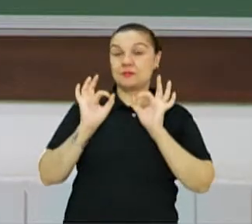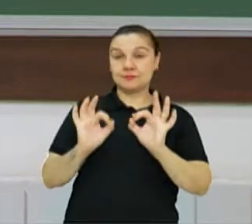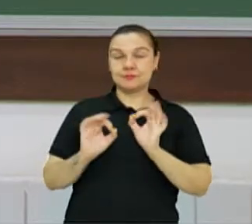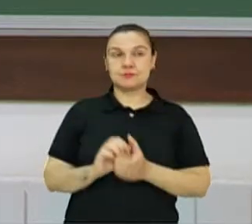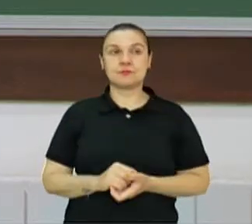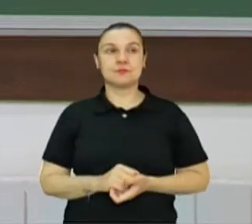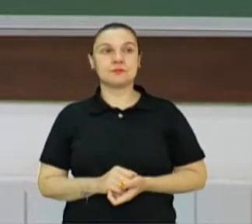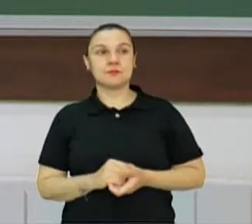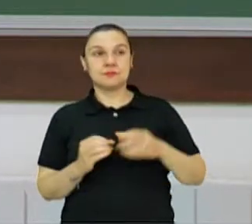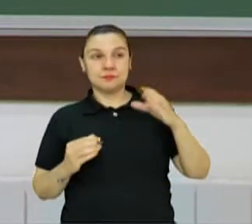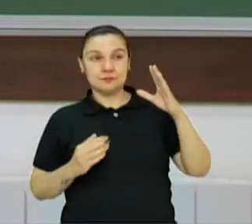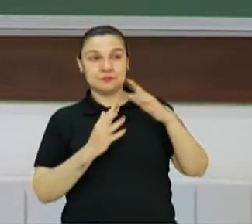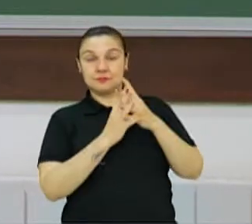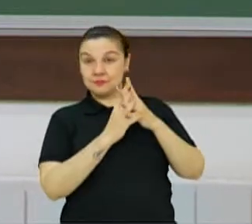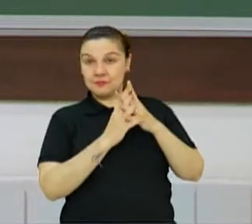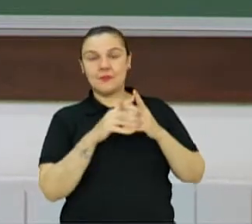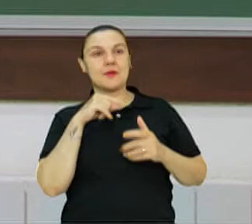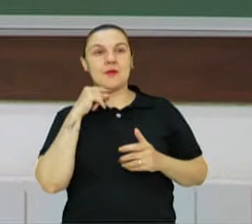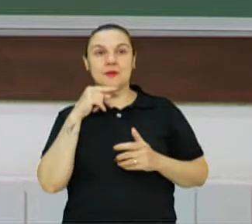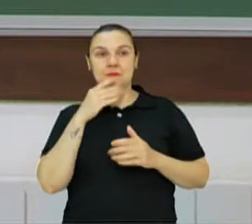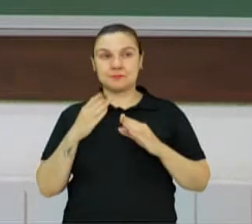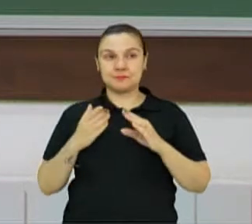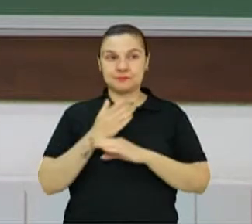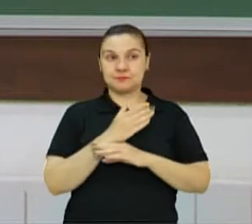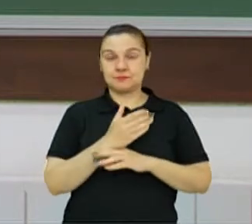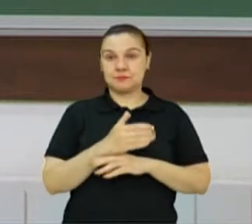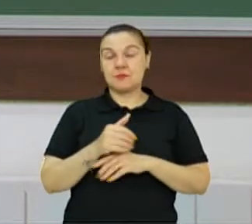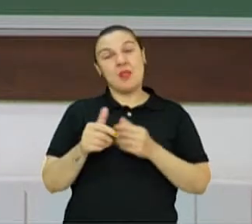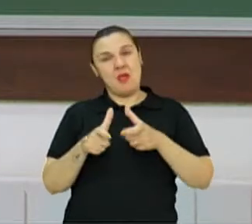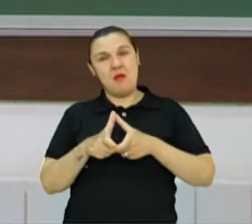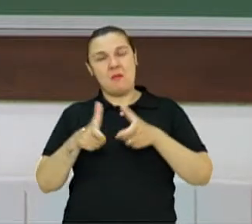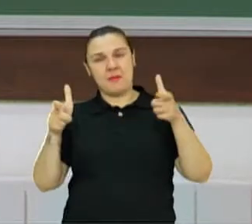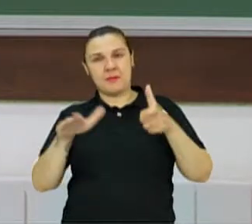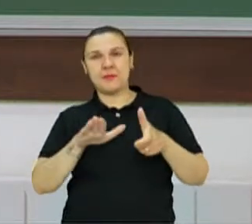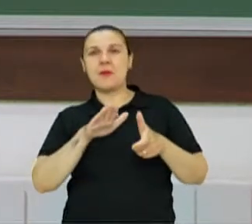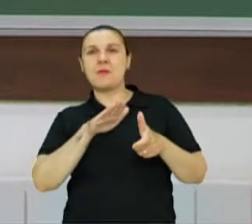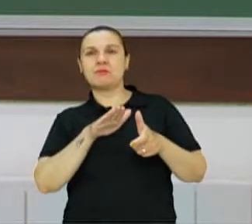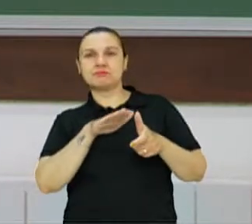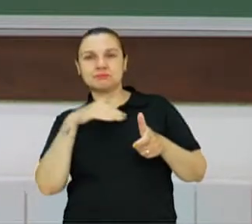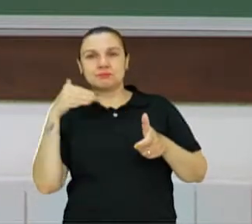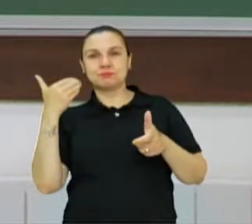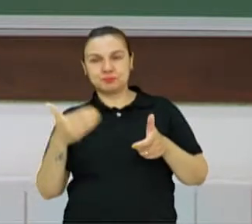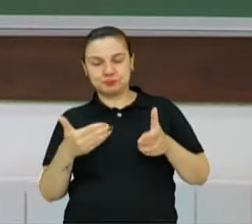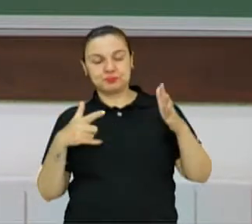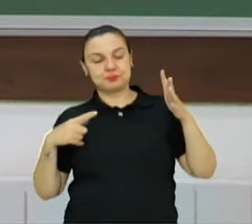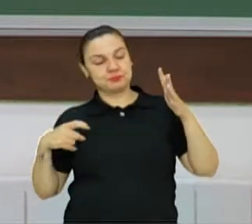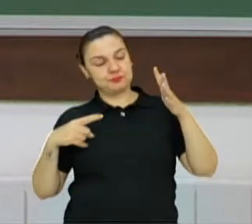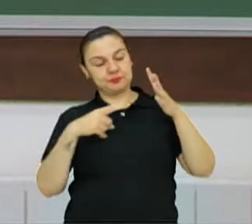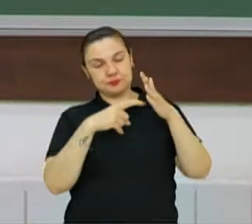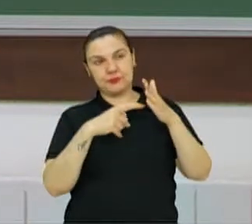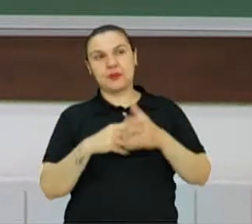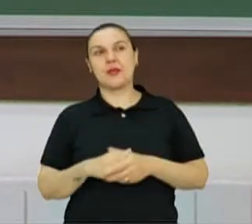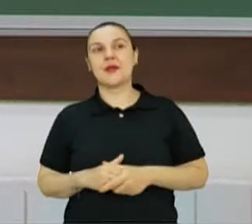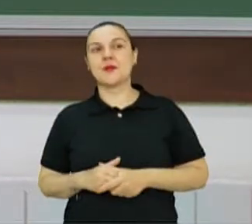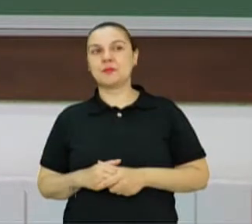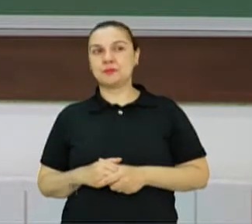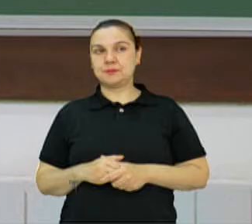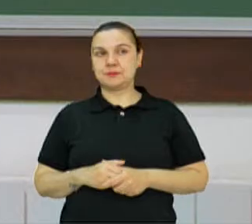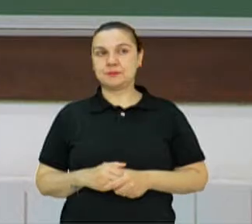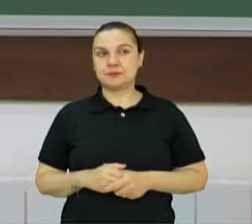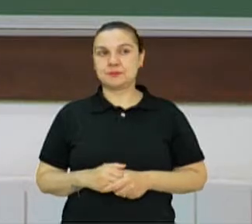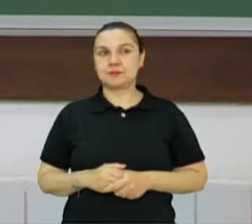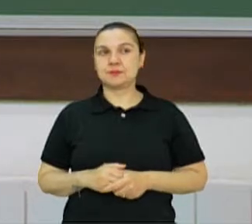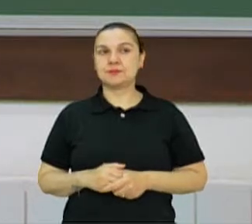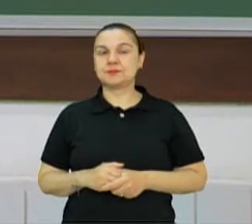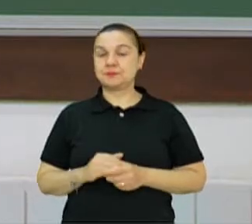não deixe os espermatozoides passarem, né? E muitos deles morrem ainda antes de conseguir, né, subir aí para encontrar